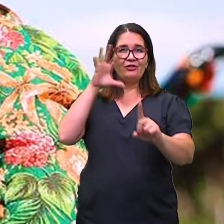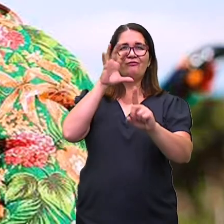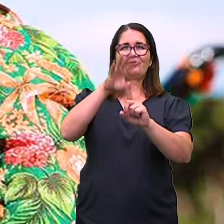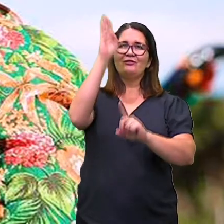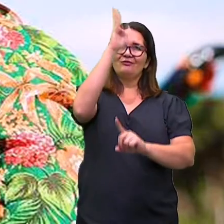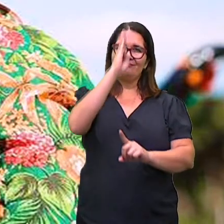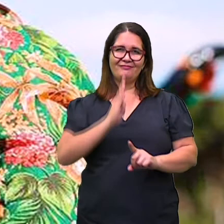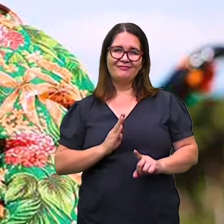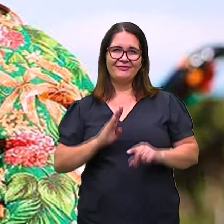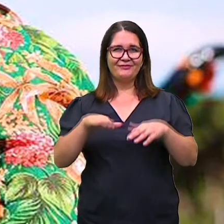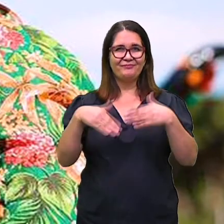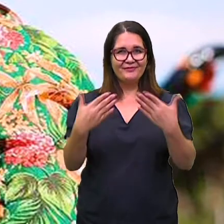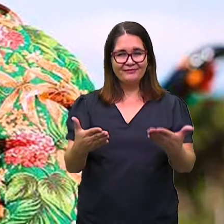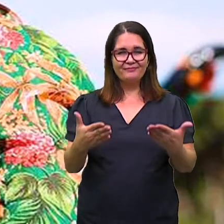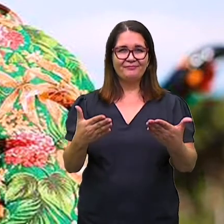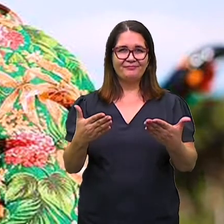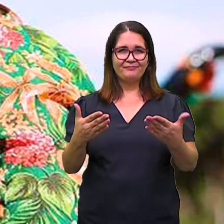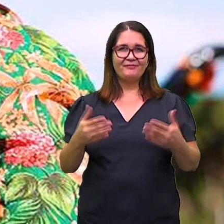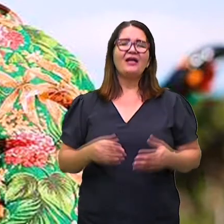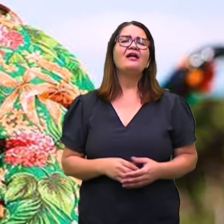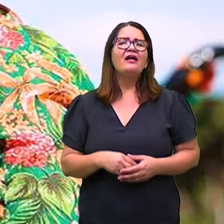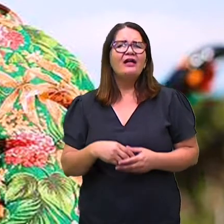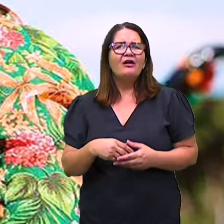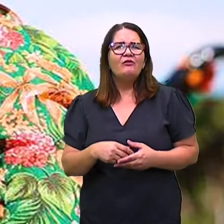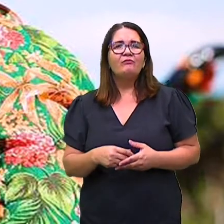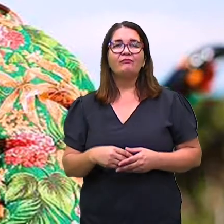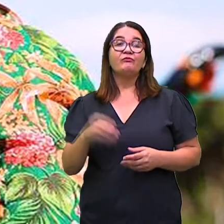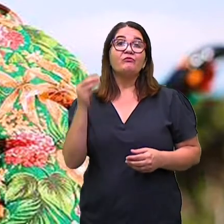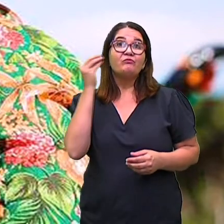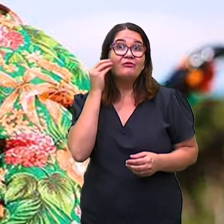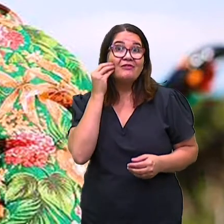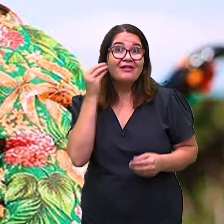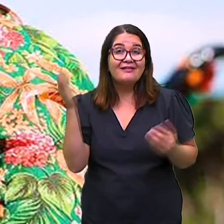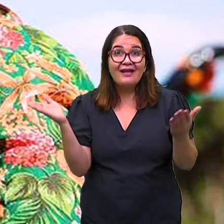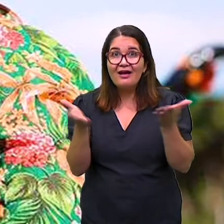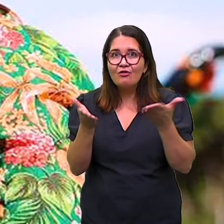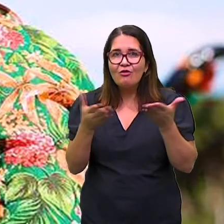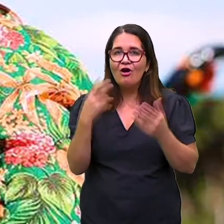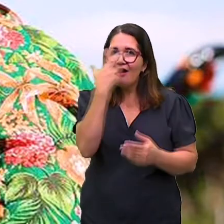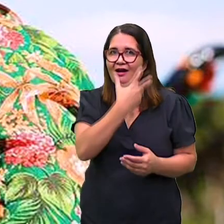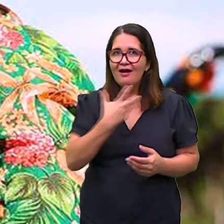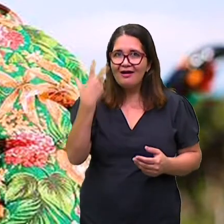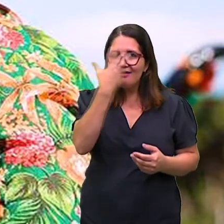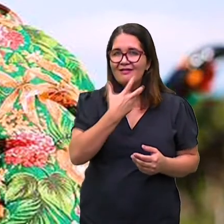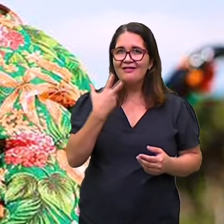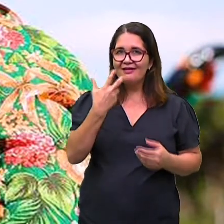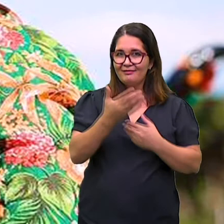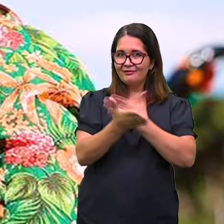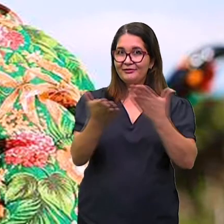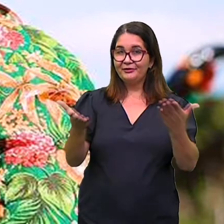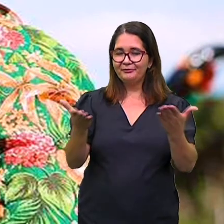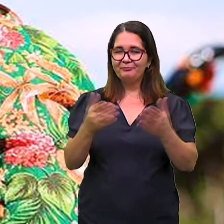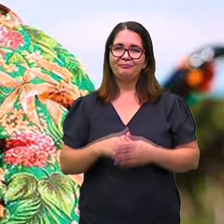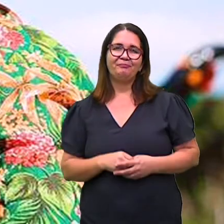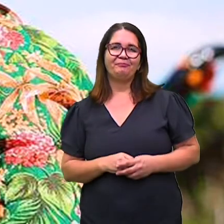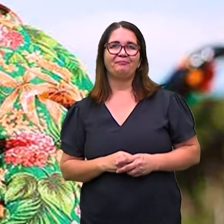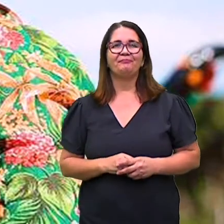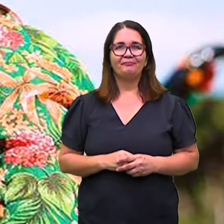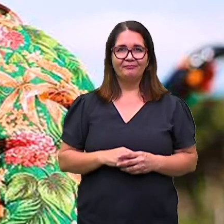país. Estudantes, vou ver se eu consigo. Espera aí, pegar aqui, ó, nosso aparelhinho.